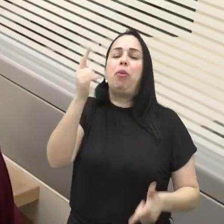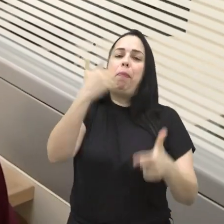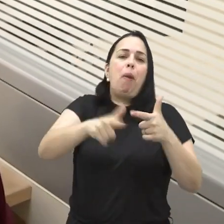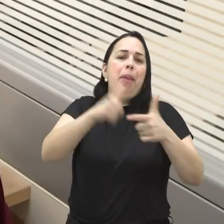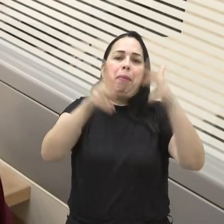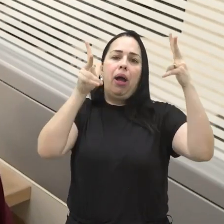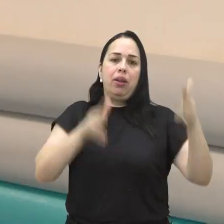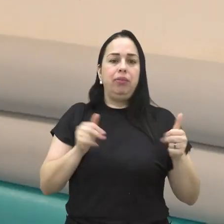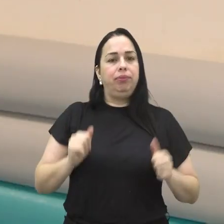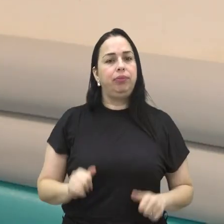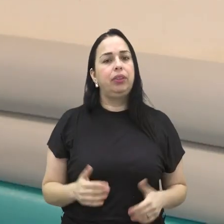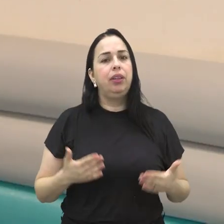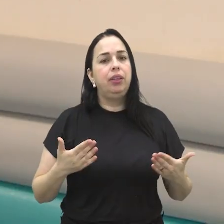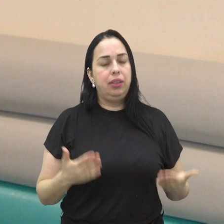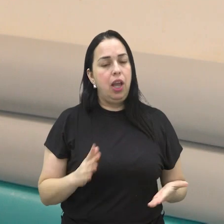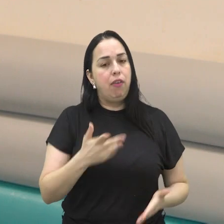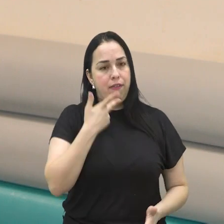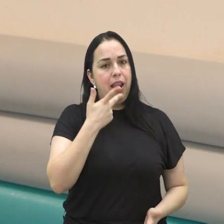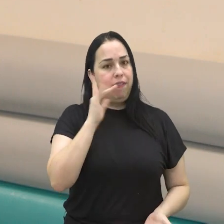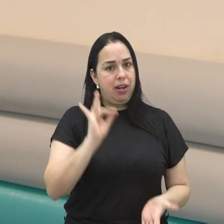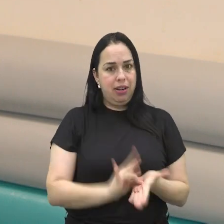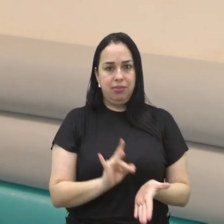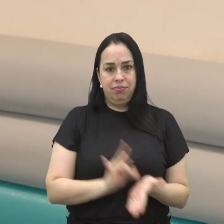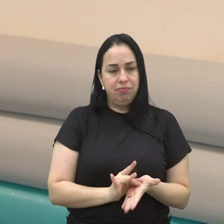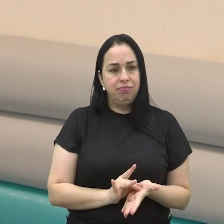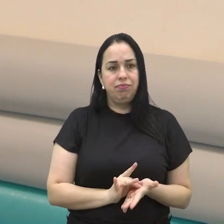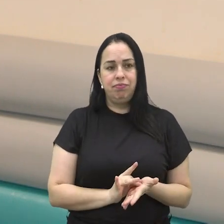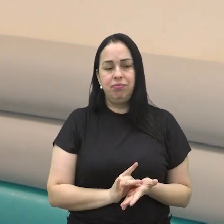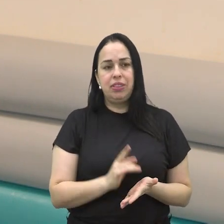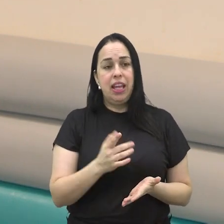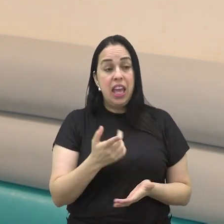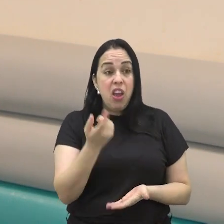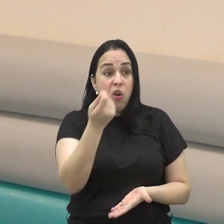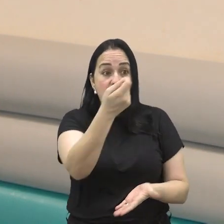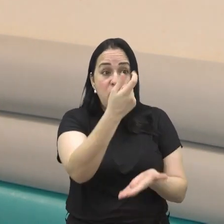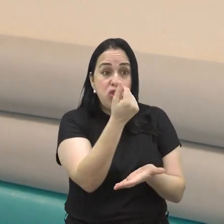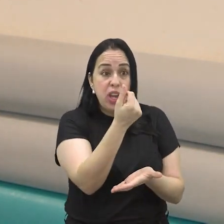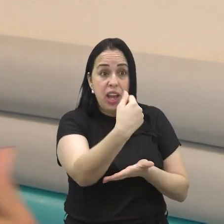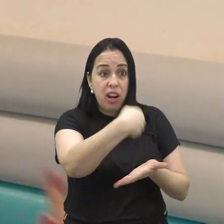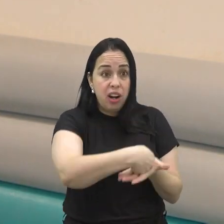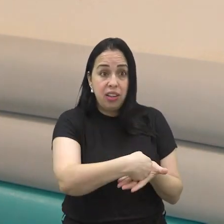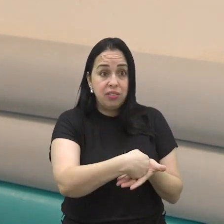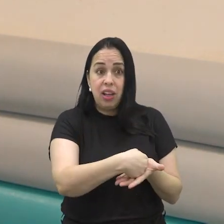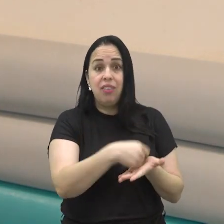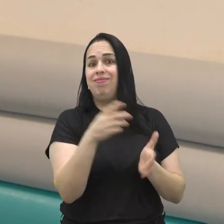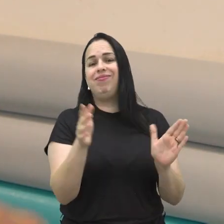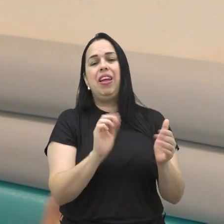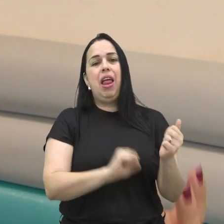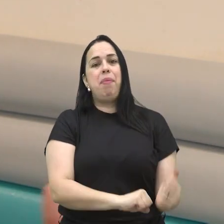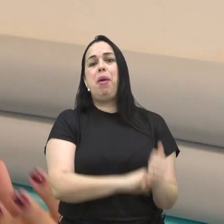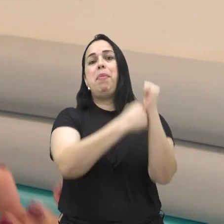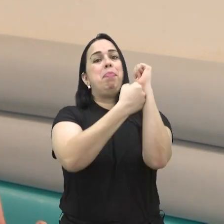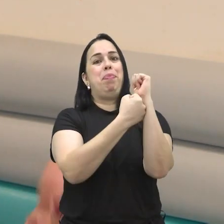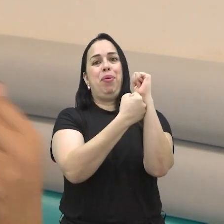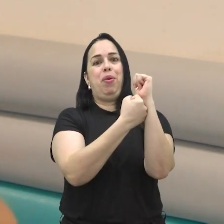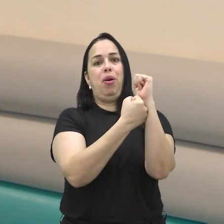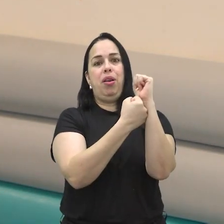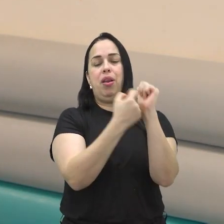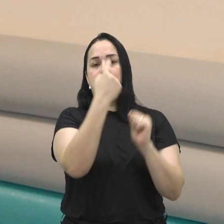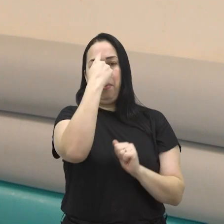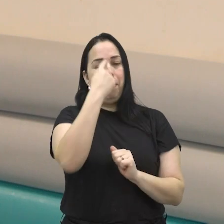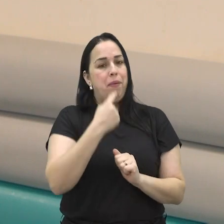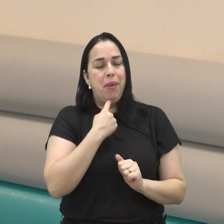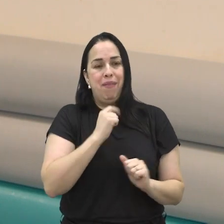o mesmo problema. Eu vou ser bem sincero com você, eu não tenho muita expectativa mais, porque a empresa me bloqueou meu